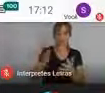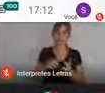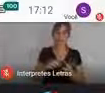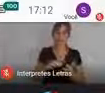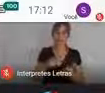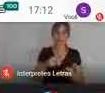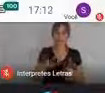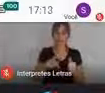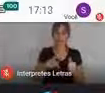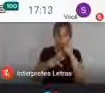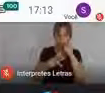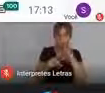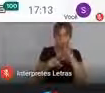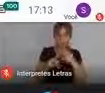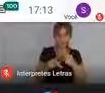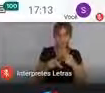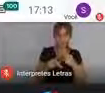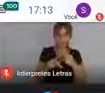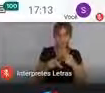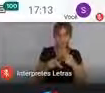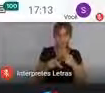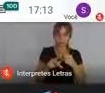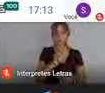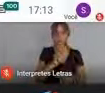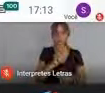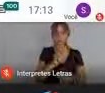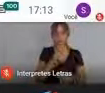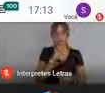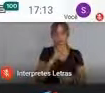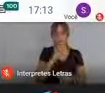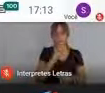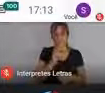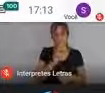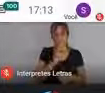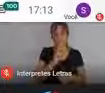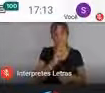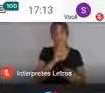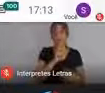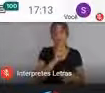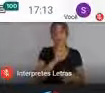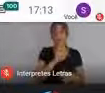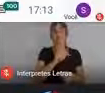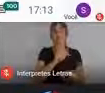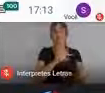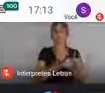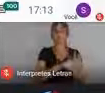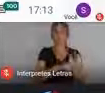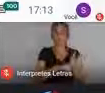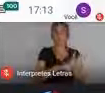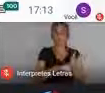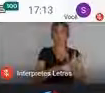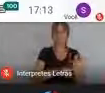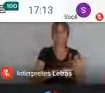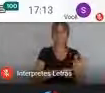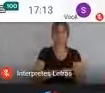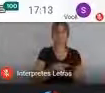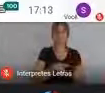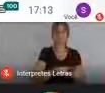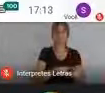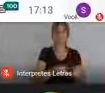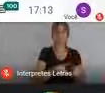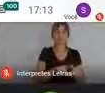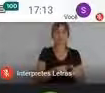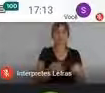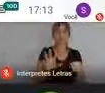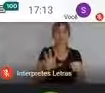professora da UFOPA, também é membro do nosso grupo de pesquisa de geotécnico da UFPA, orientada também pela professora doutora Maria